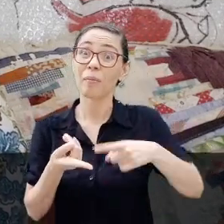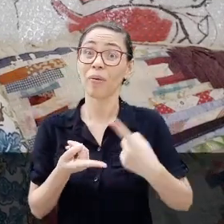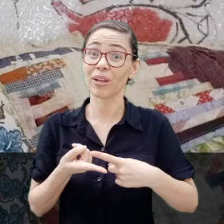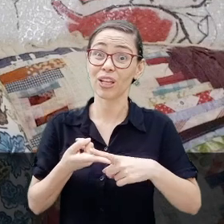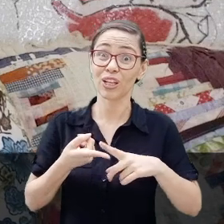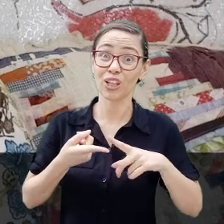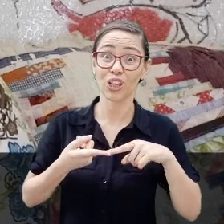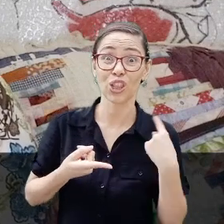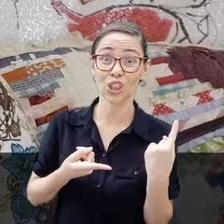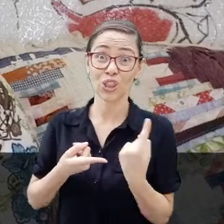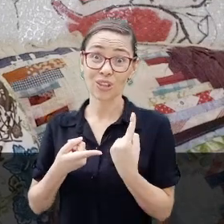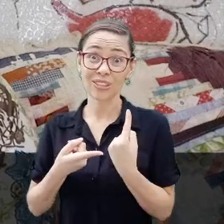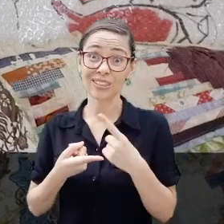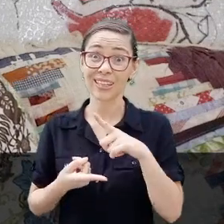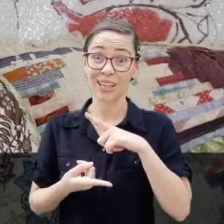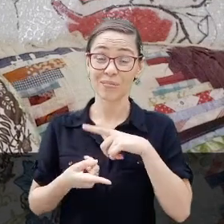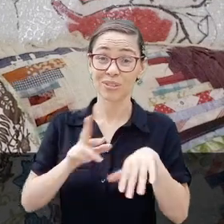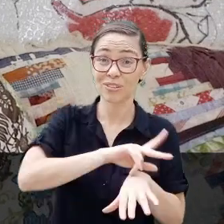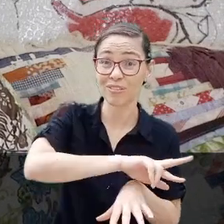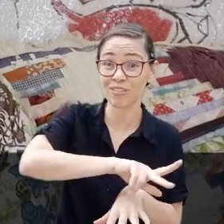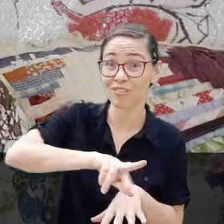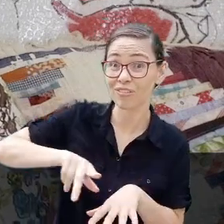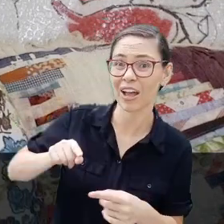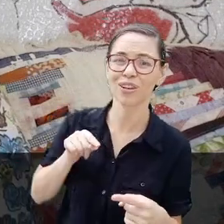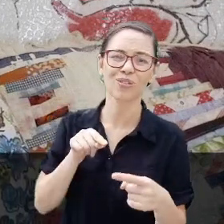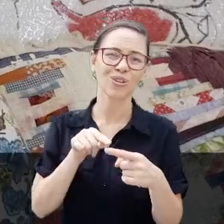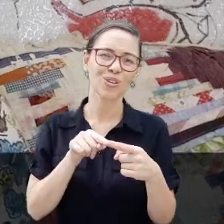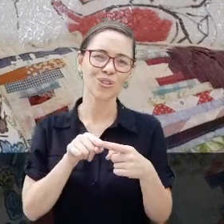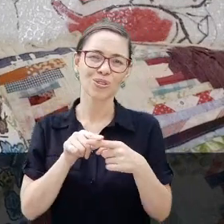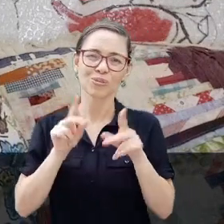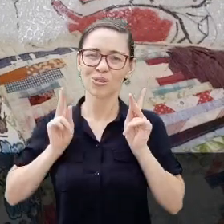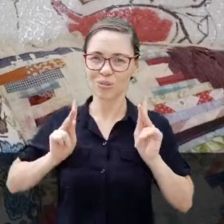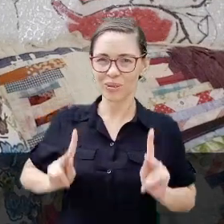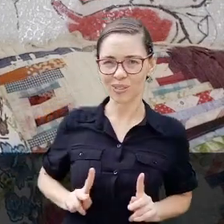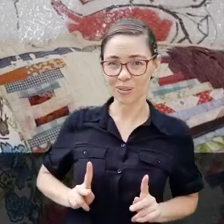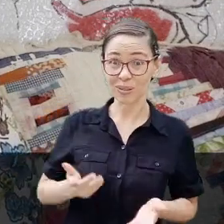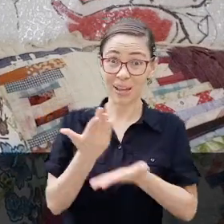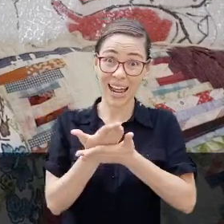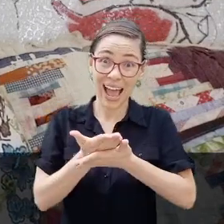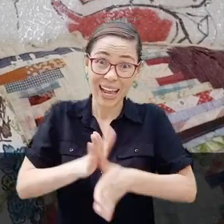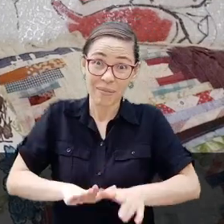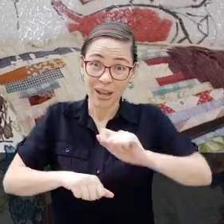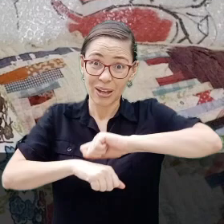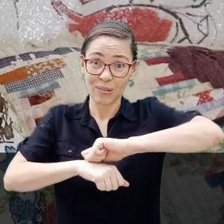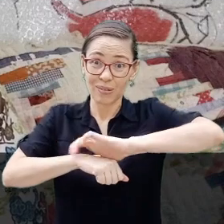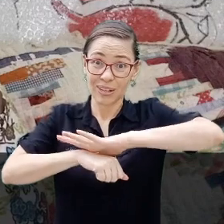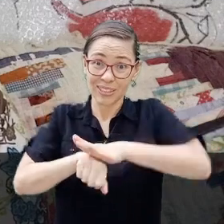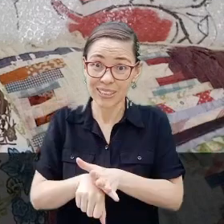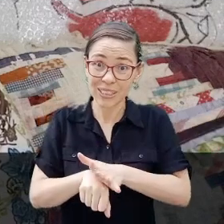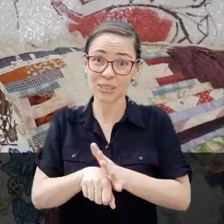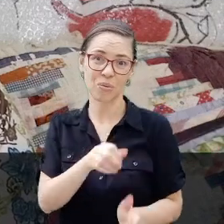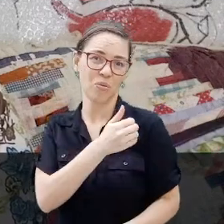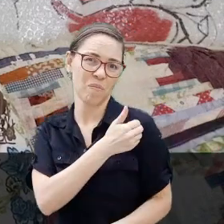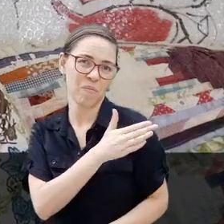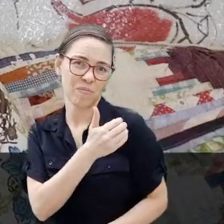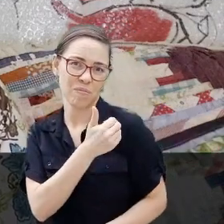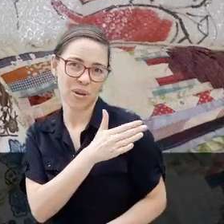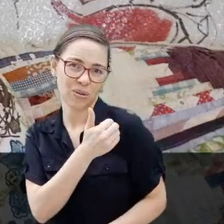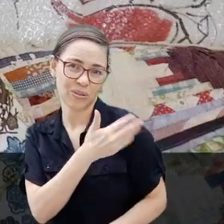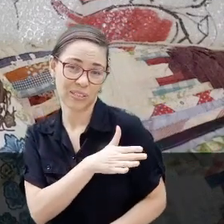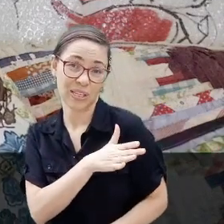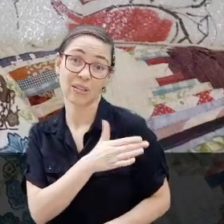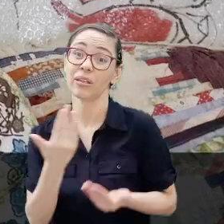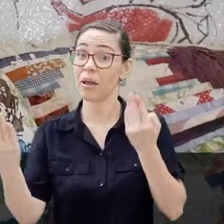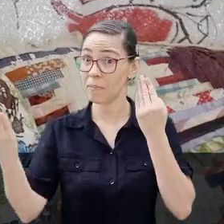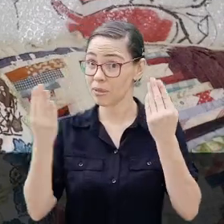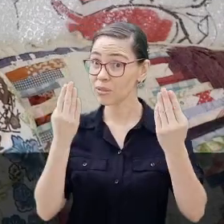genérica, sabendo que somos múltiplos. E é preciso reconhecer essa diversidade para enfrentar toda a discriminação de fato.